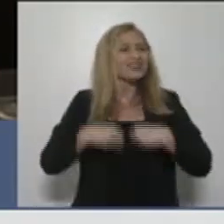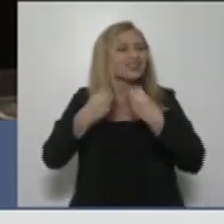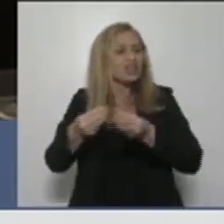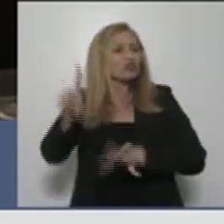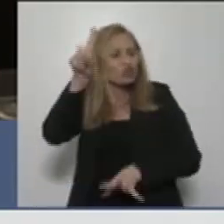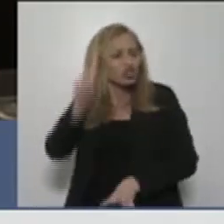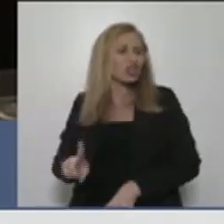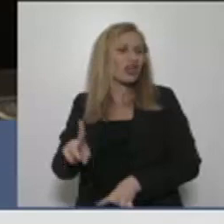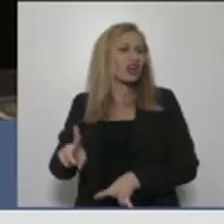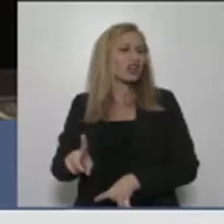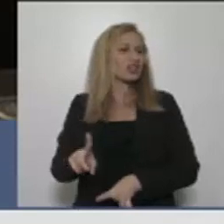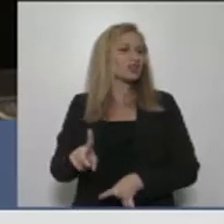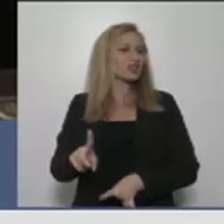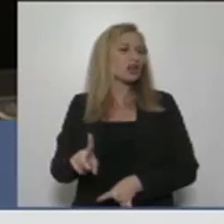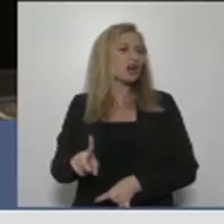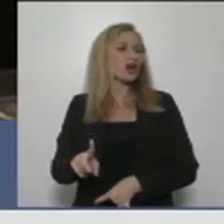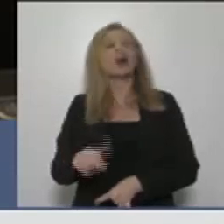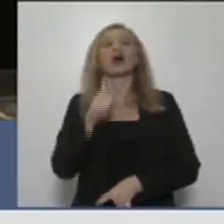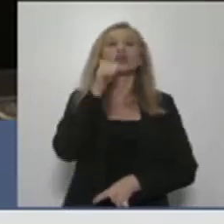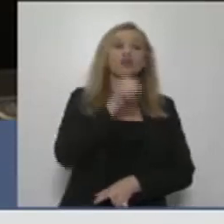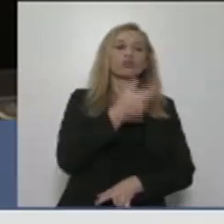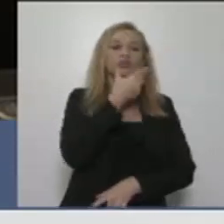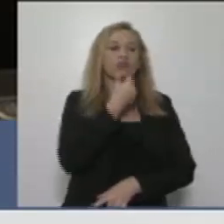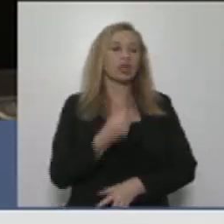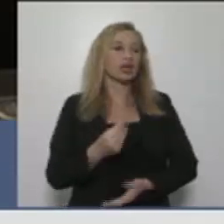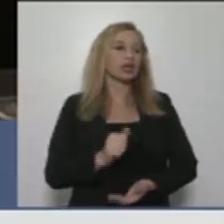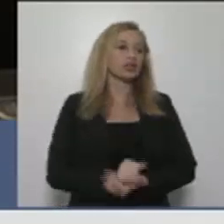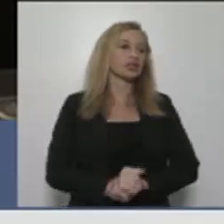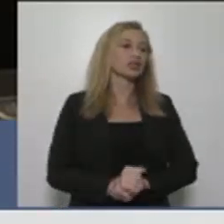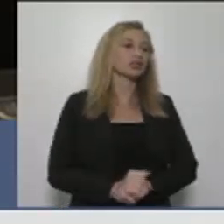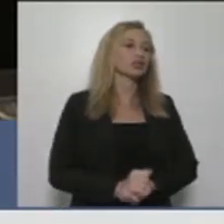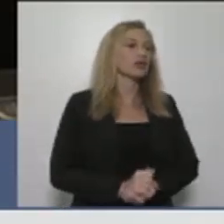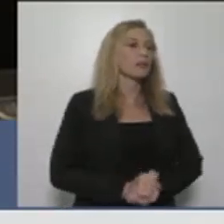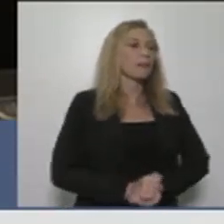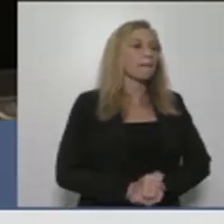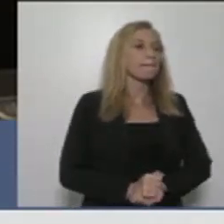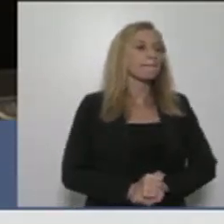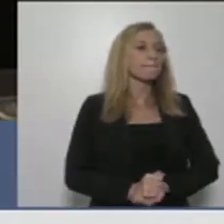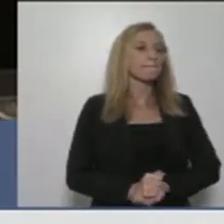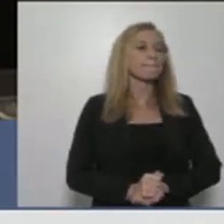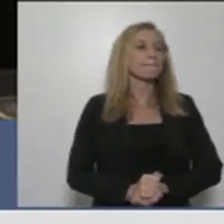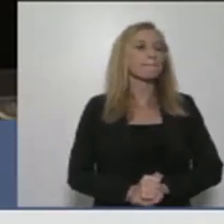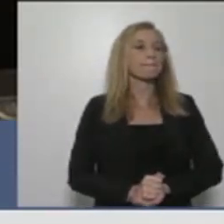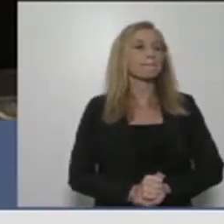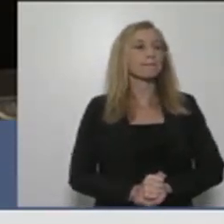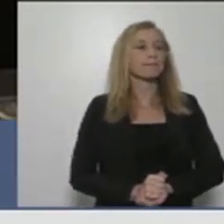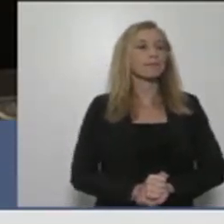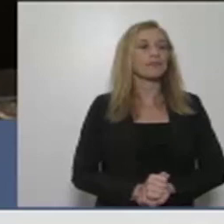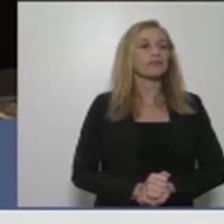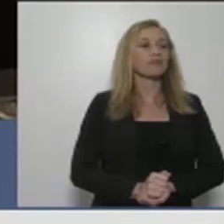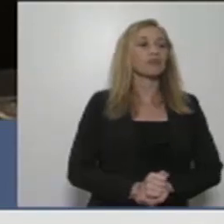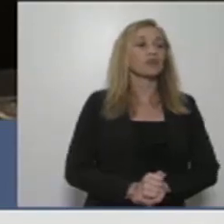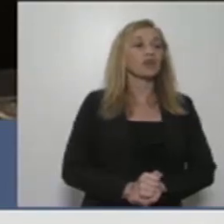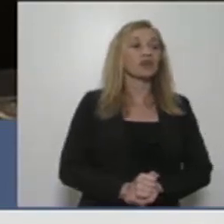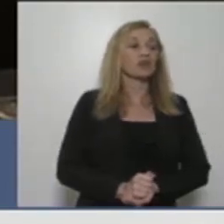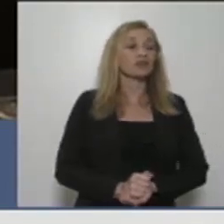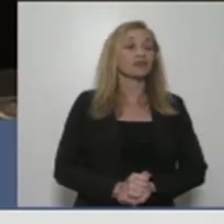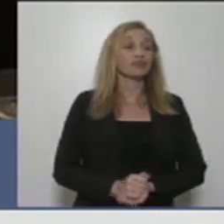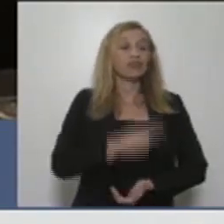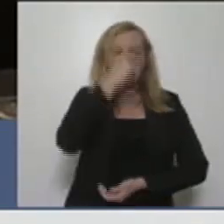garantia aos homens e mulheres que são portadores de